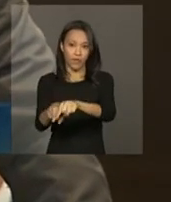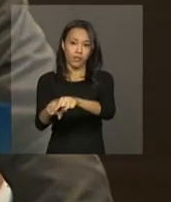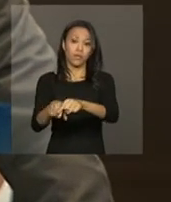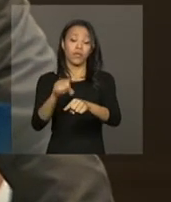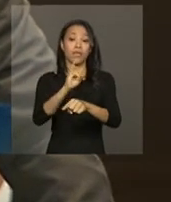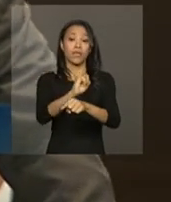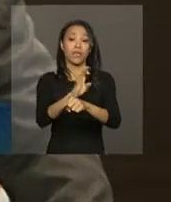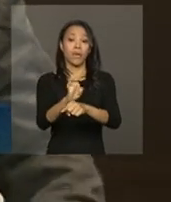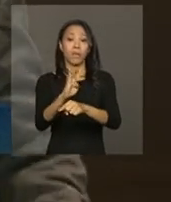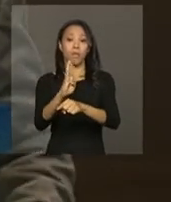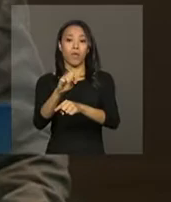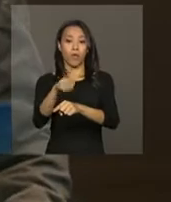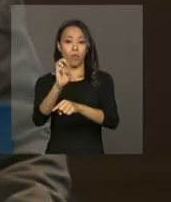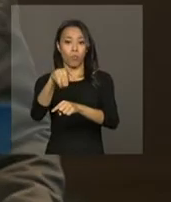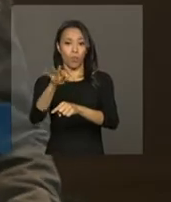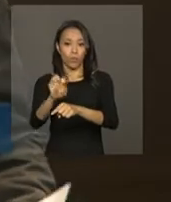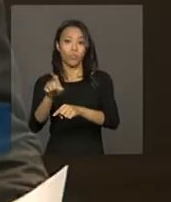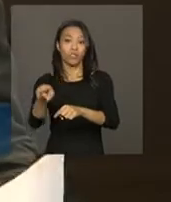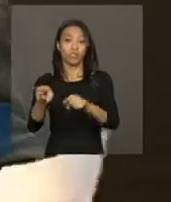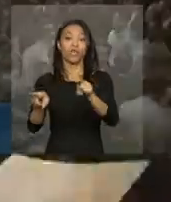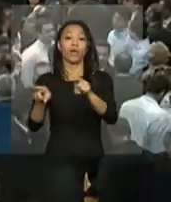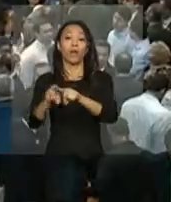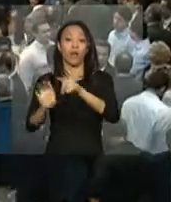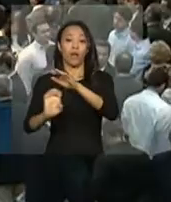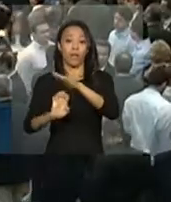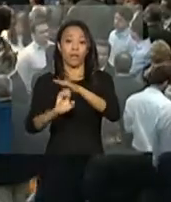Belomonte representado pela corretora